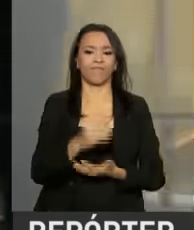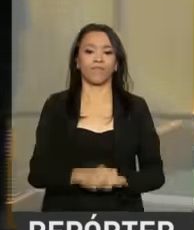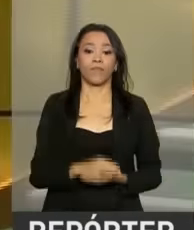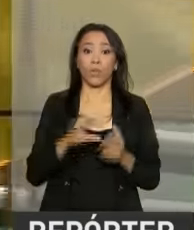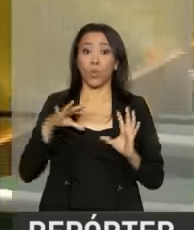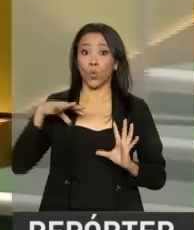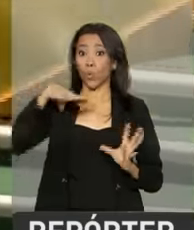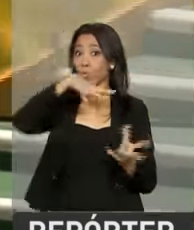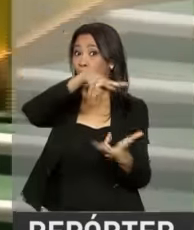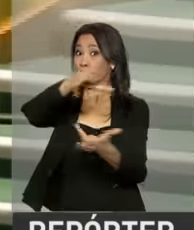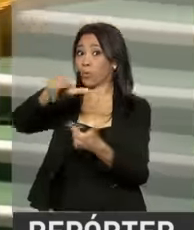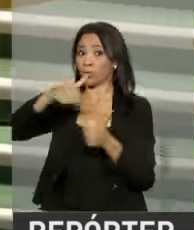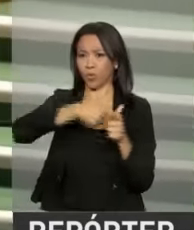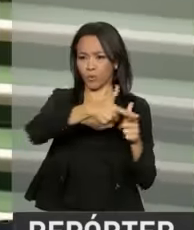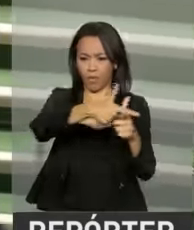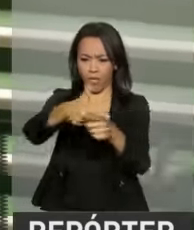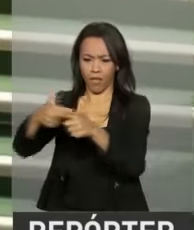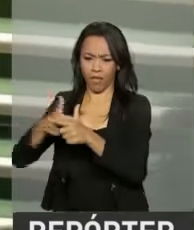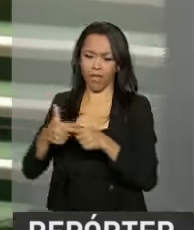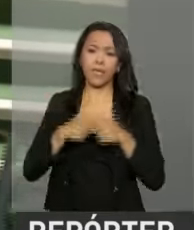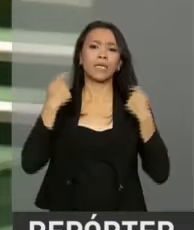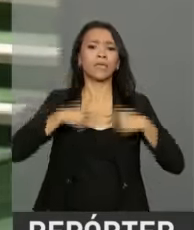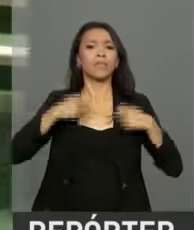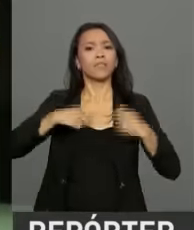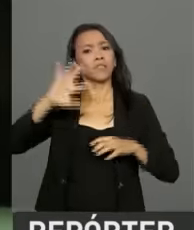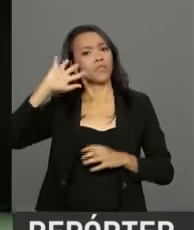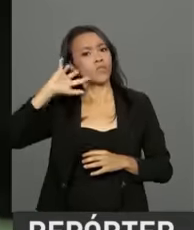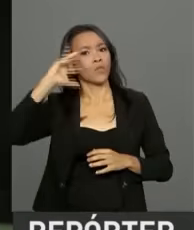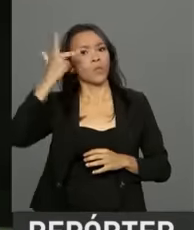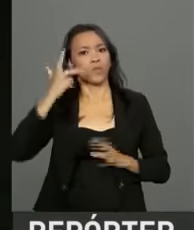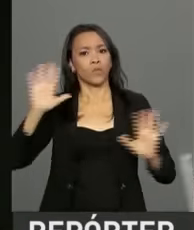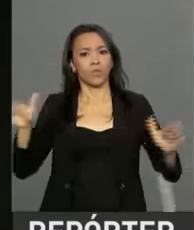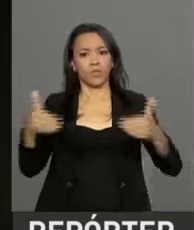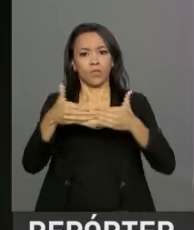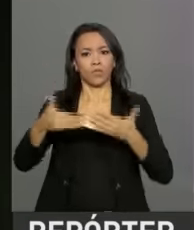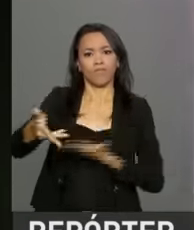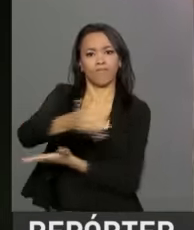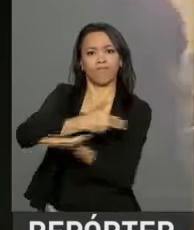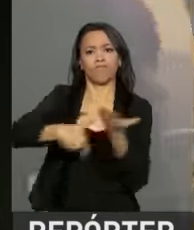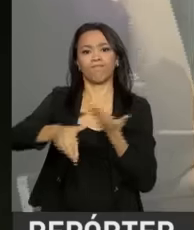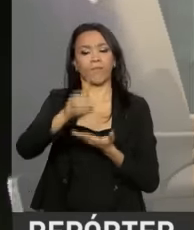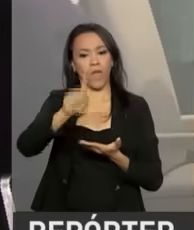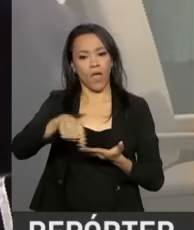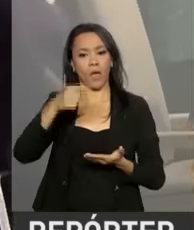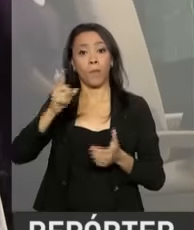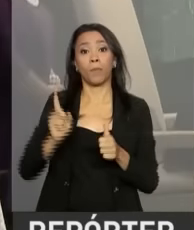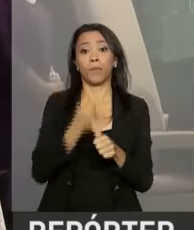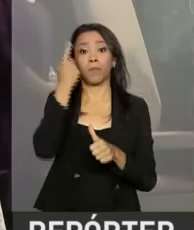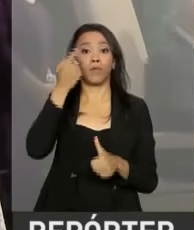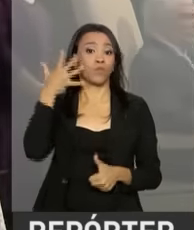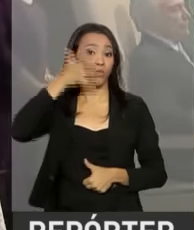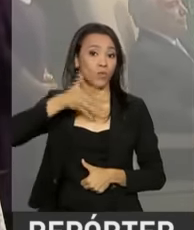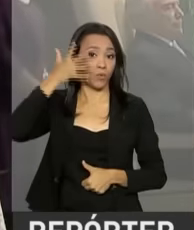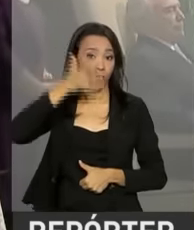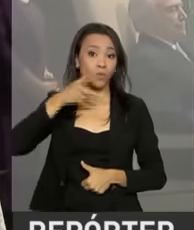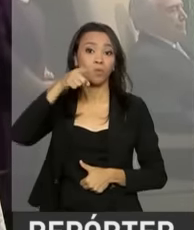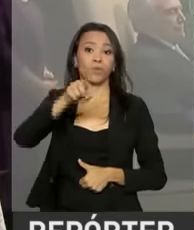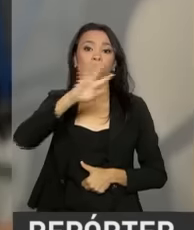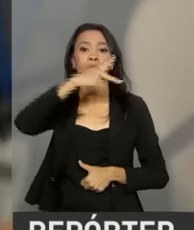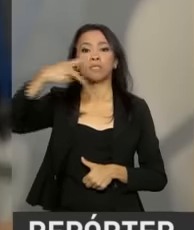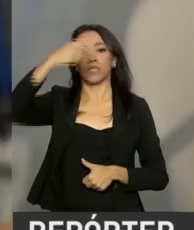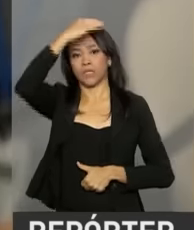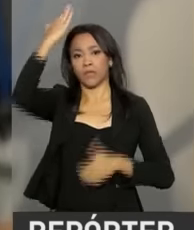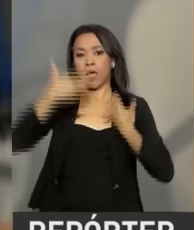com problemas globais e que exige soluções coletivas. Este foi o tom do primeiro discurso do presidente Michel Temer na abertura da